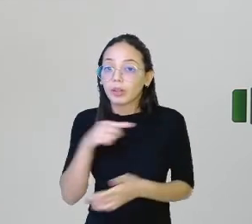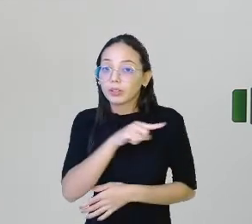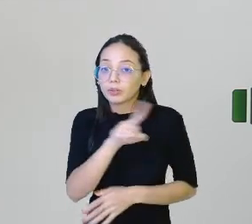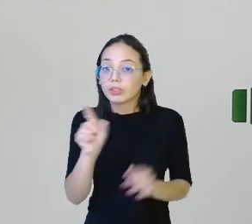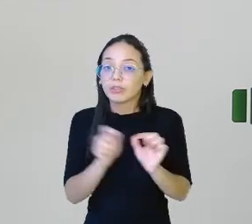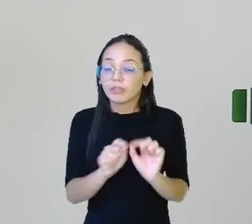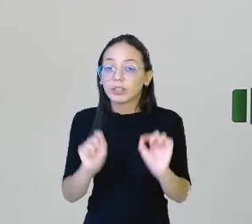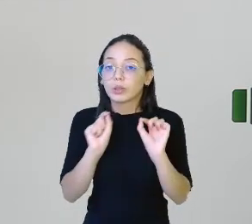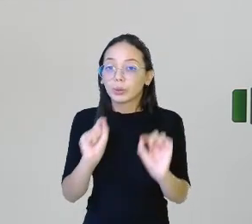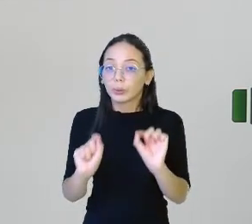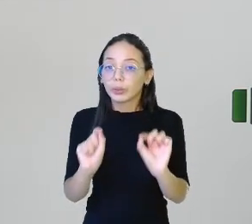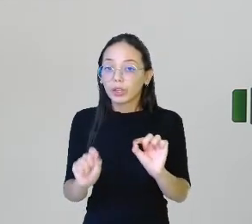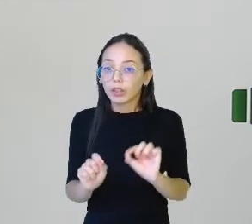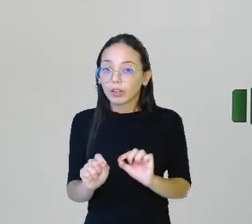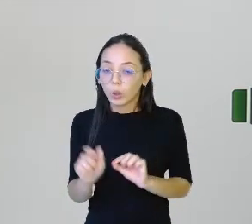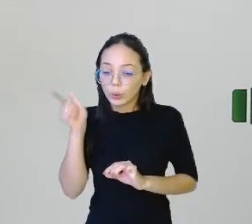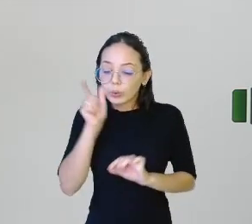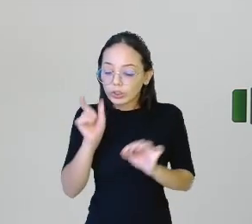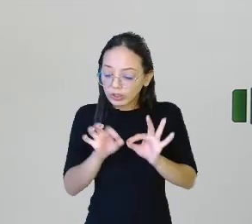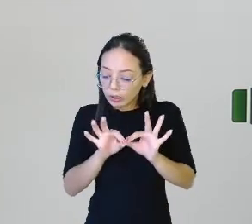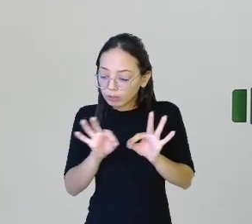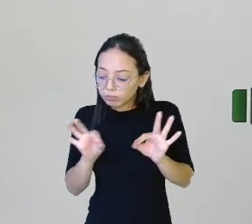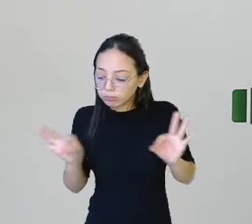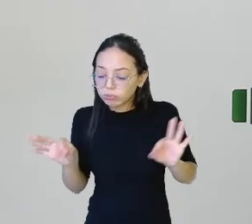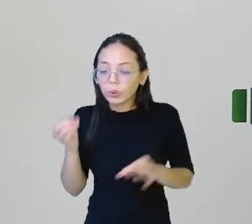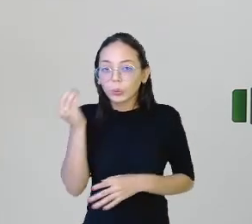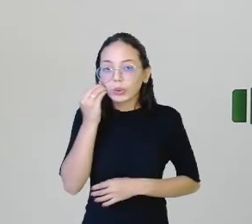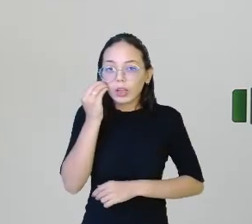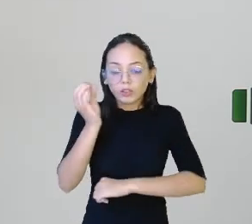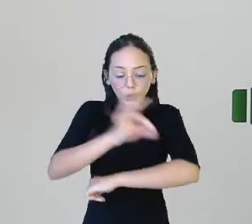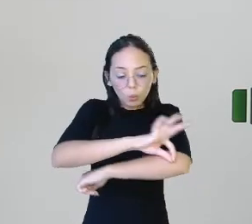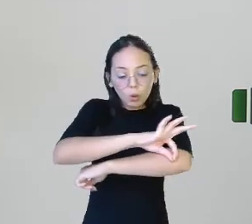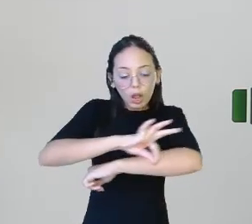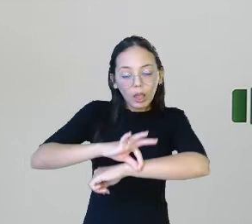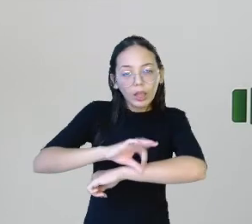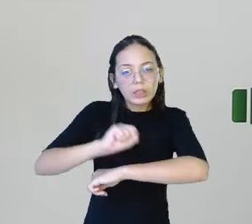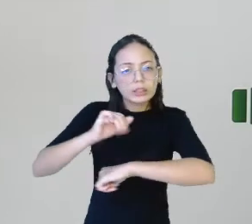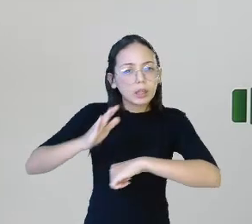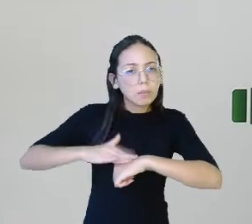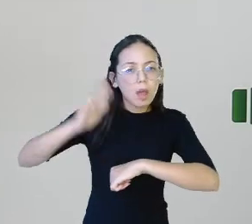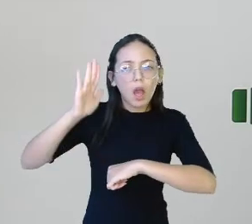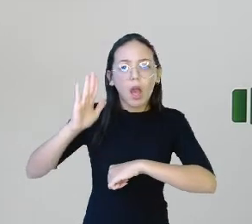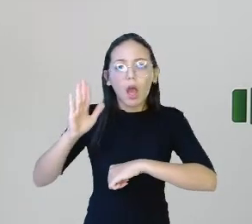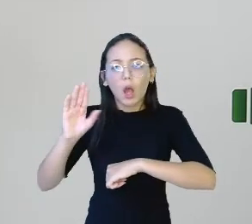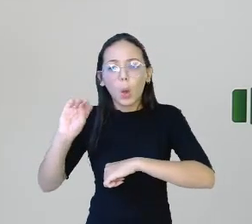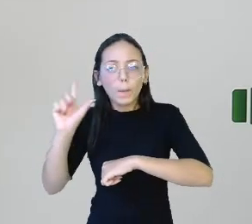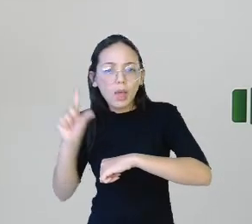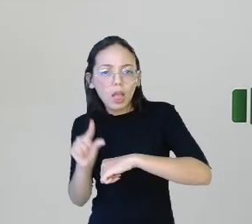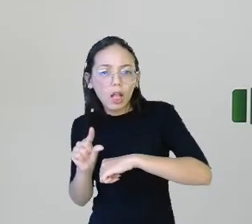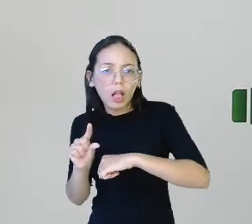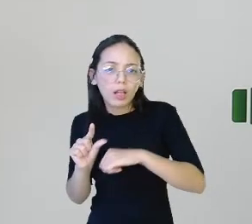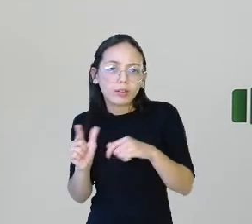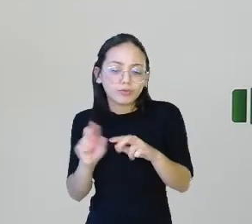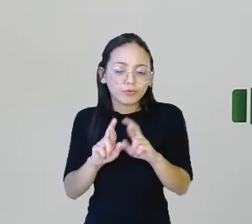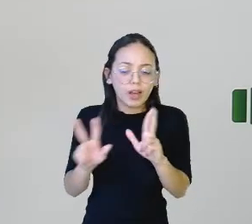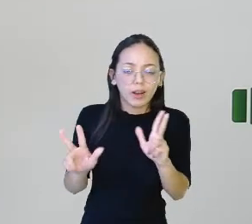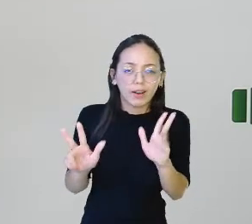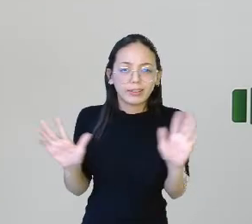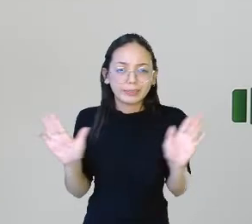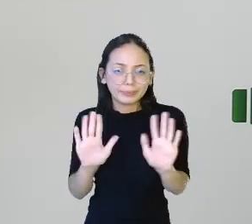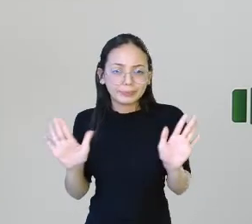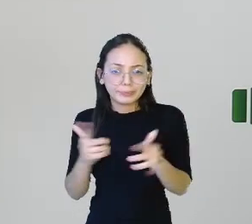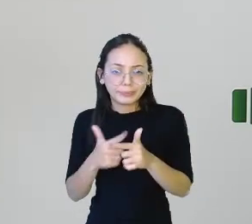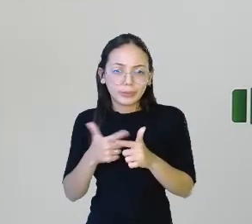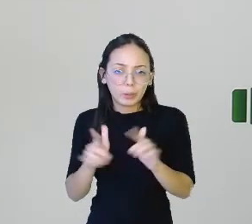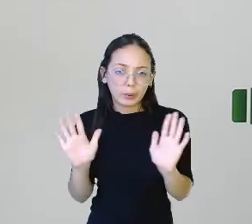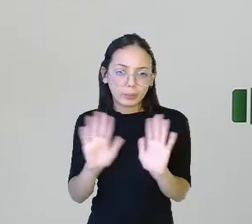você faça aí é esse teste com a régua. Se deu mais centímetros ou menos, se deu uma diferença de